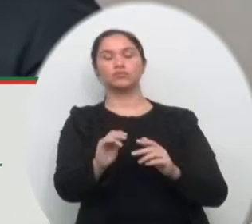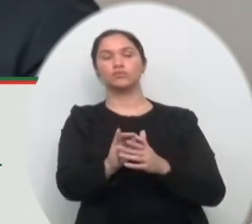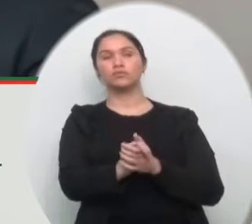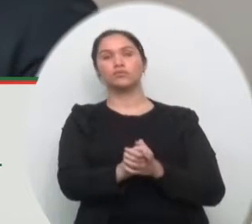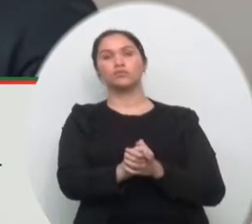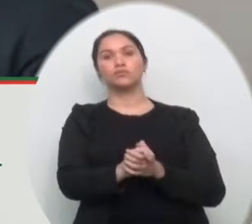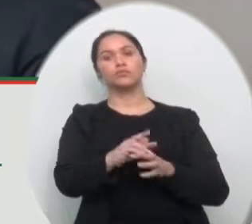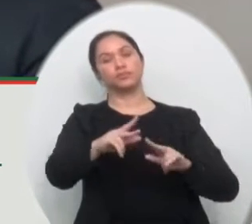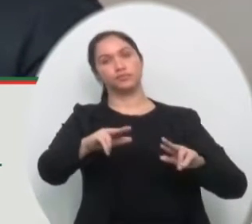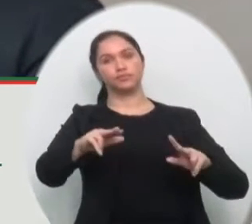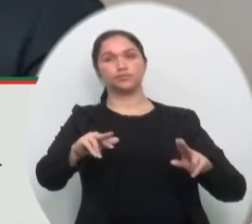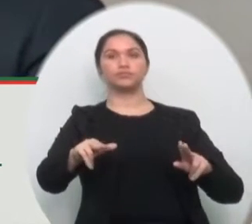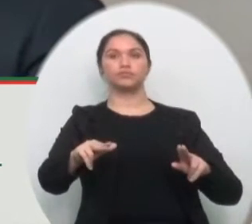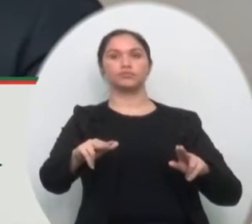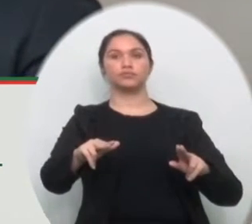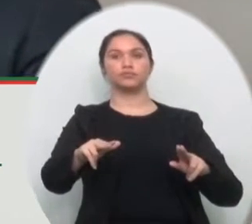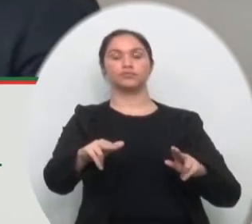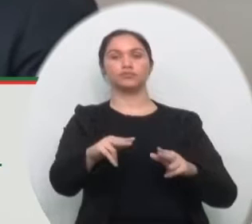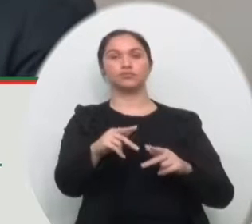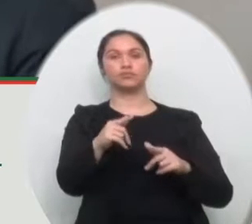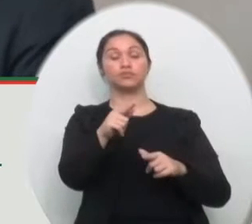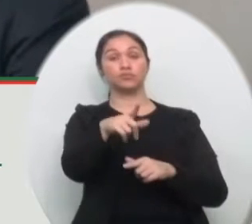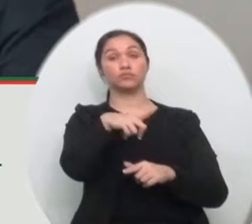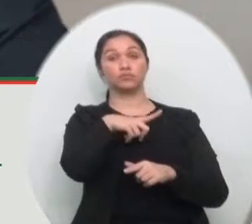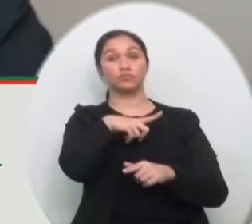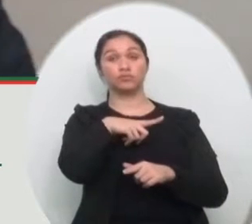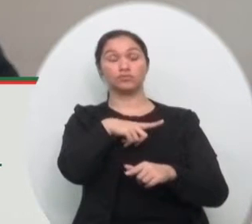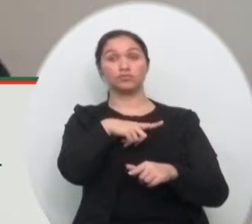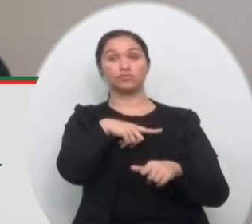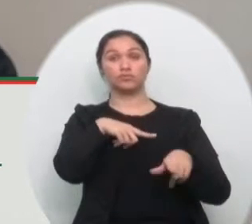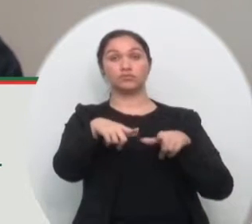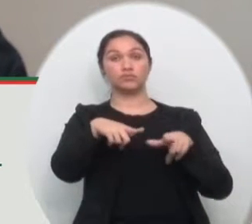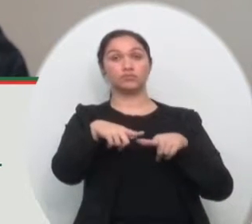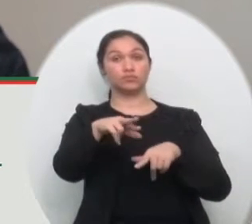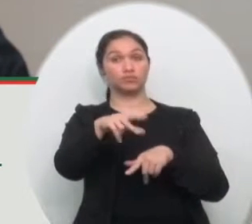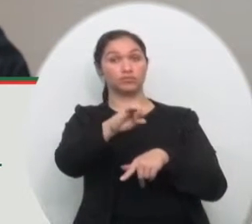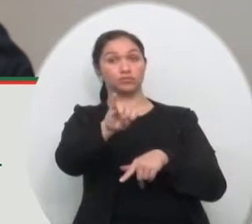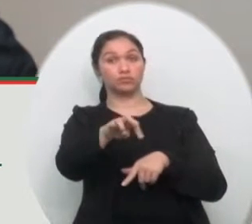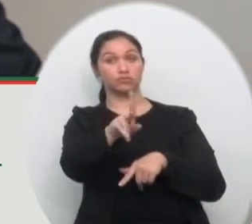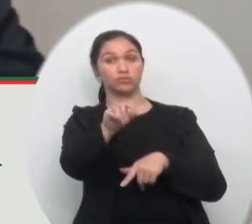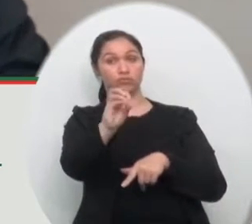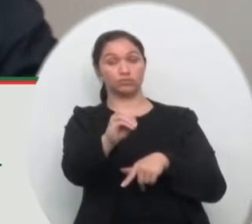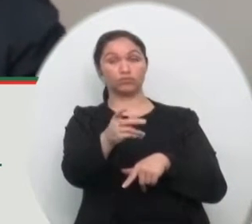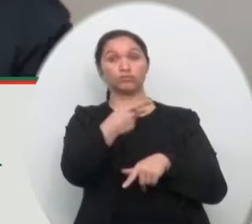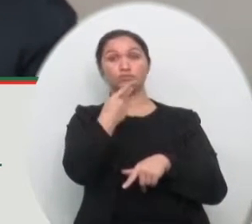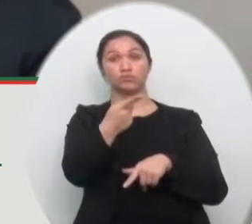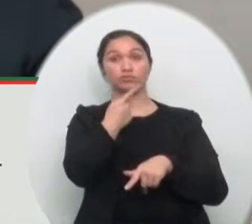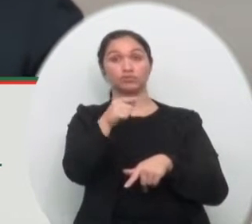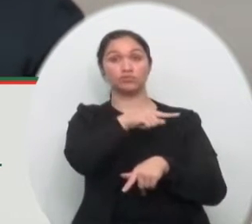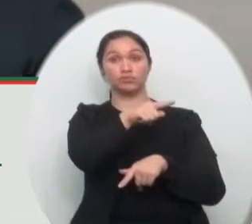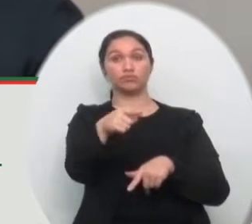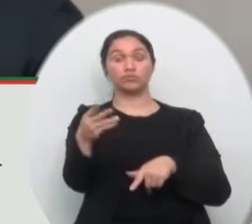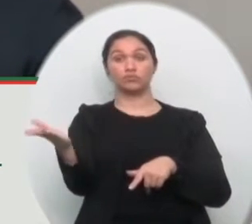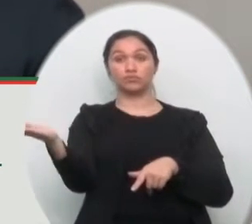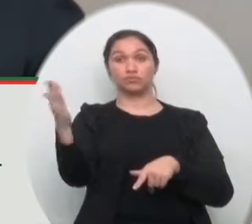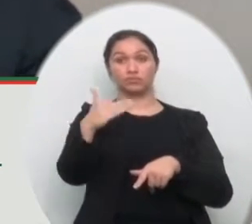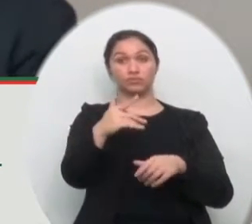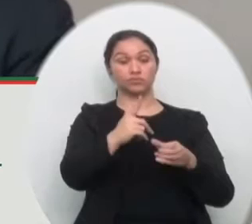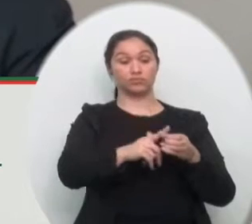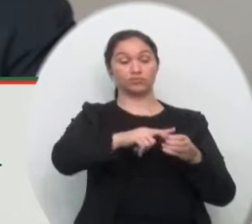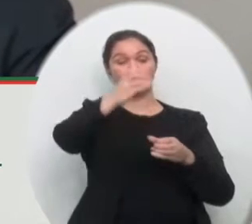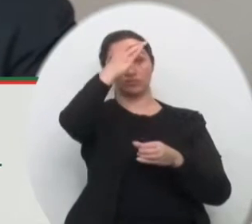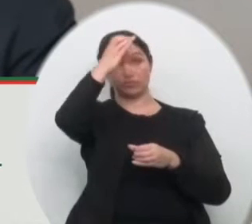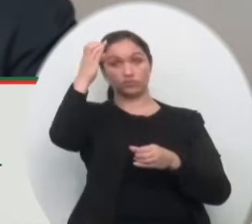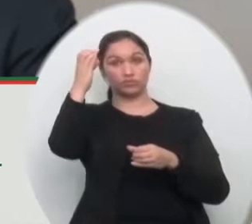a pessoa que tu é. Continue sendo assim, como o Júlio falou, o Júlio Camisco falou, vocês vieram para Criciúma para somar, e